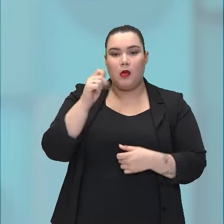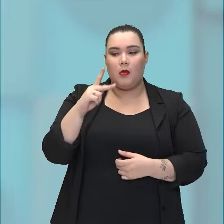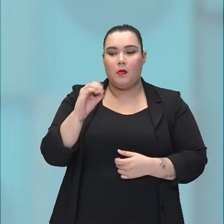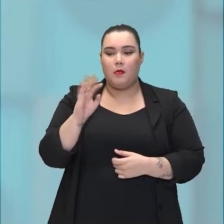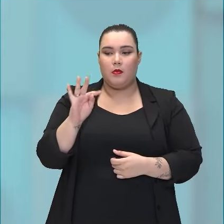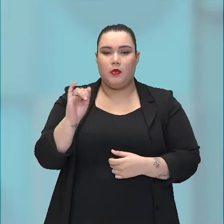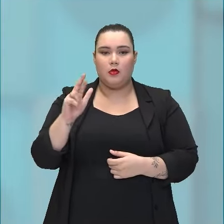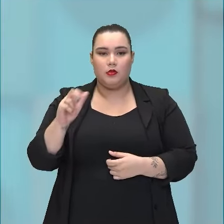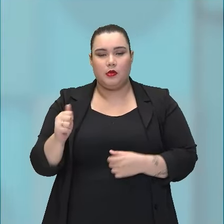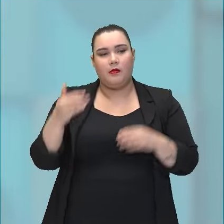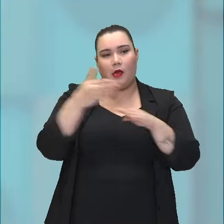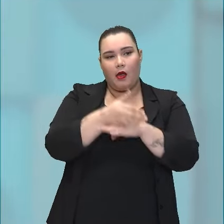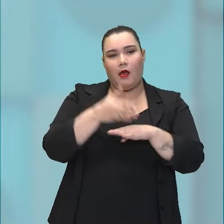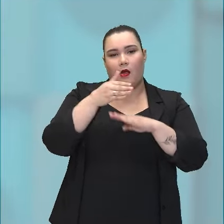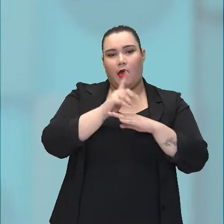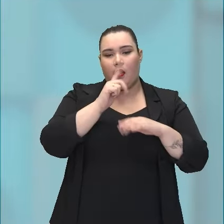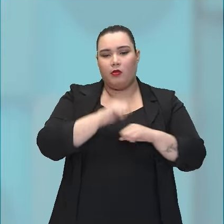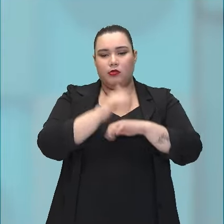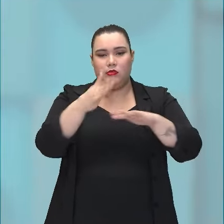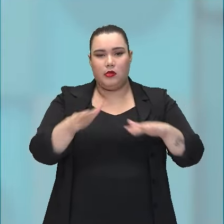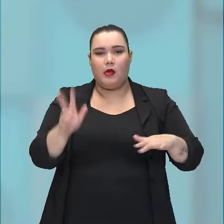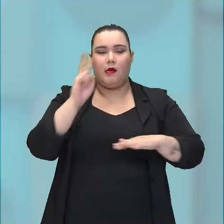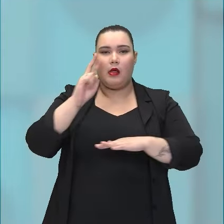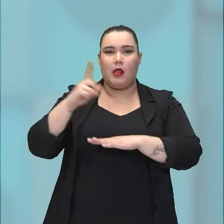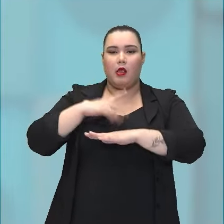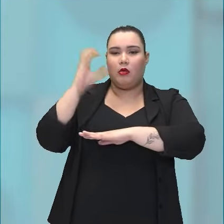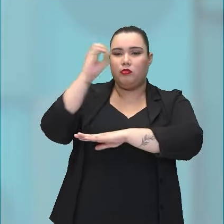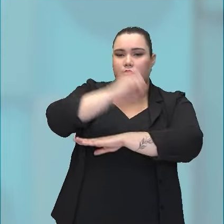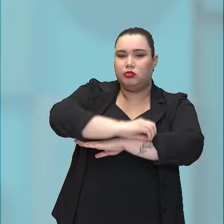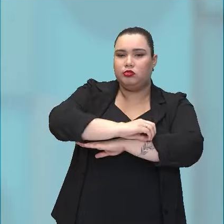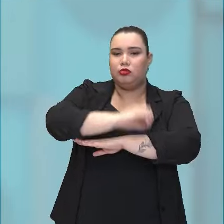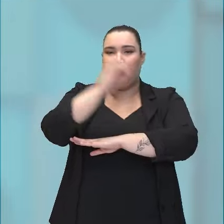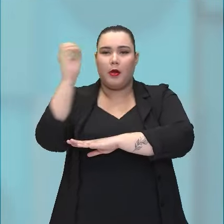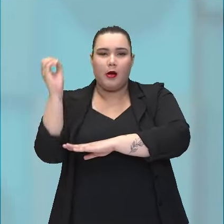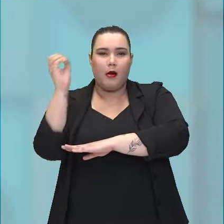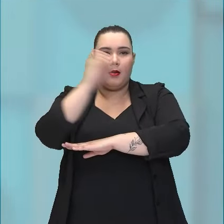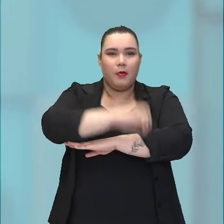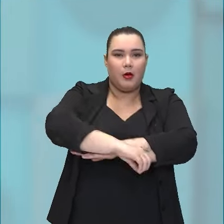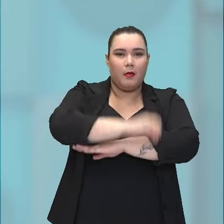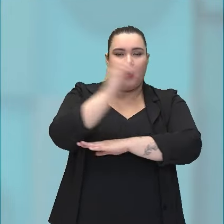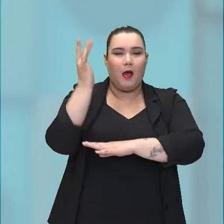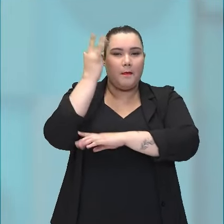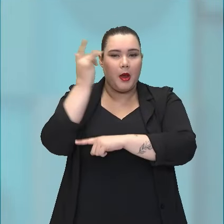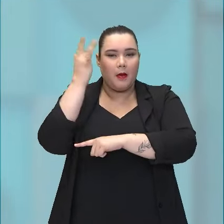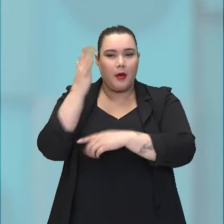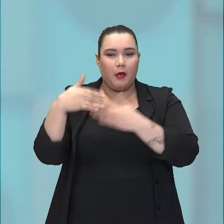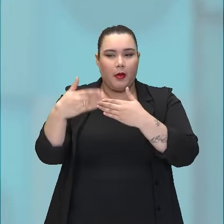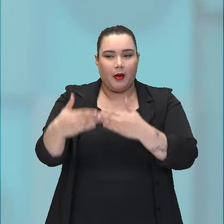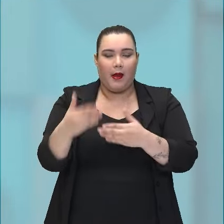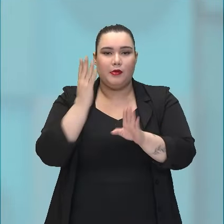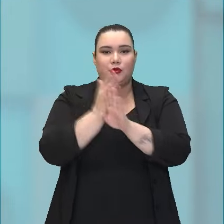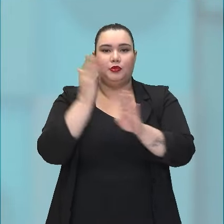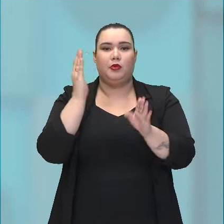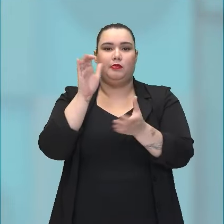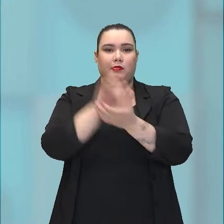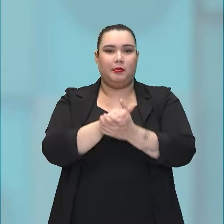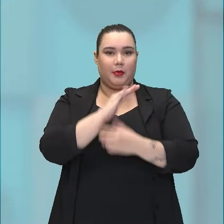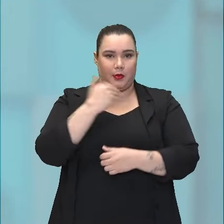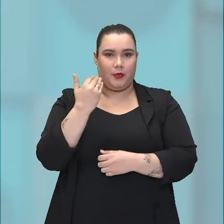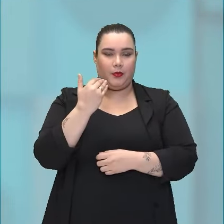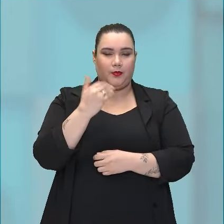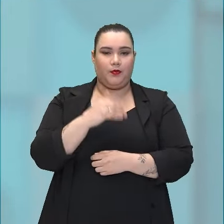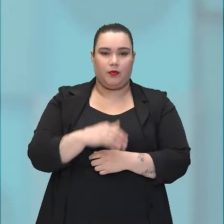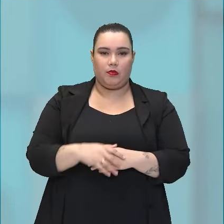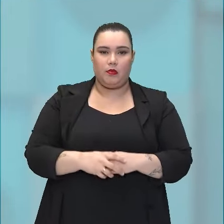indo à beira do rio, isso nós temos a passagem do tempo de diversos dias até ela descobrir que o amado nunca mais iria voltar.